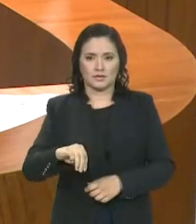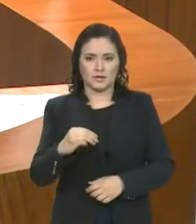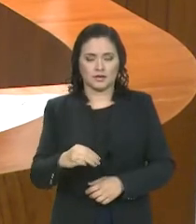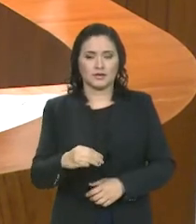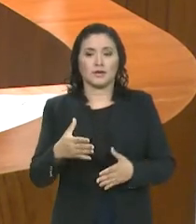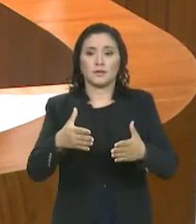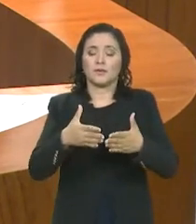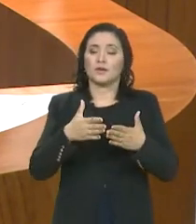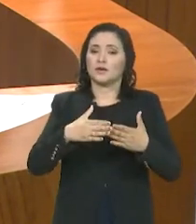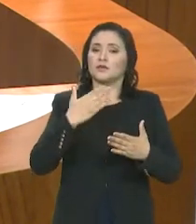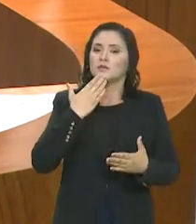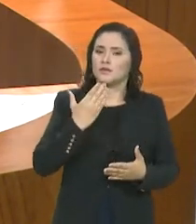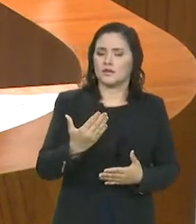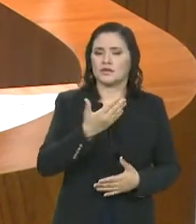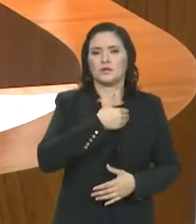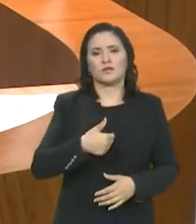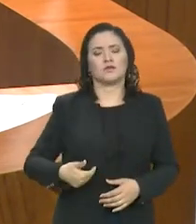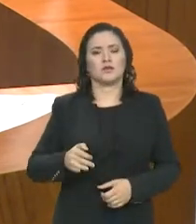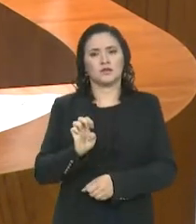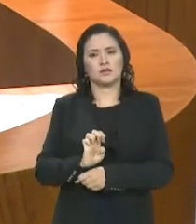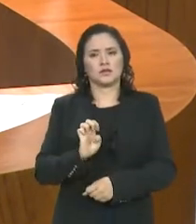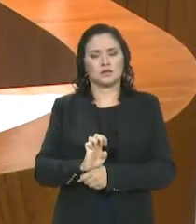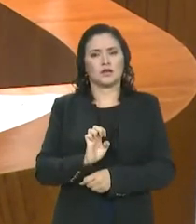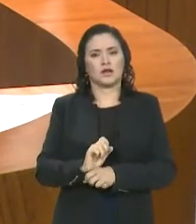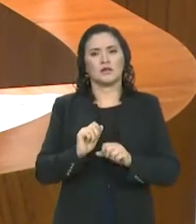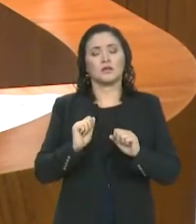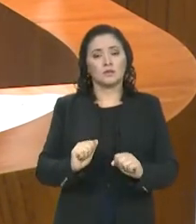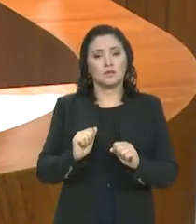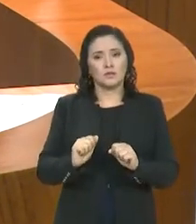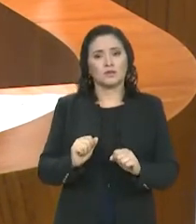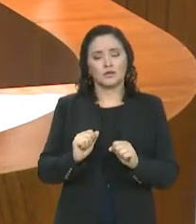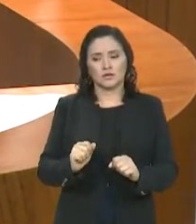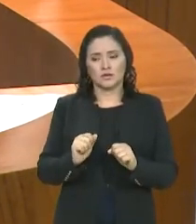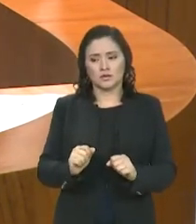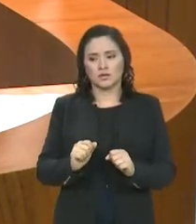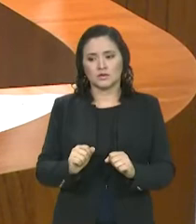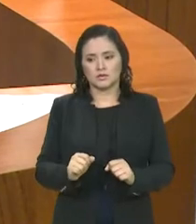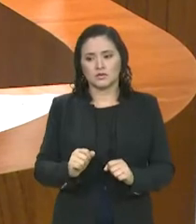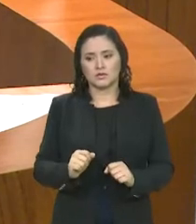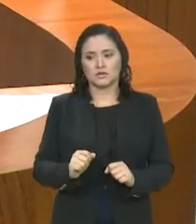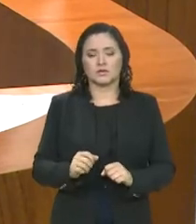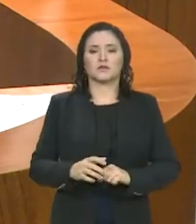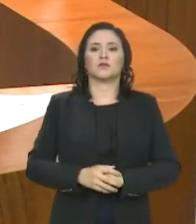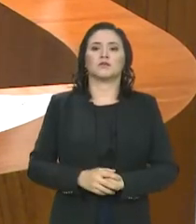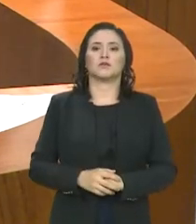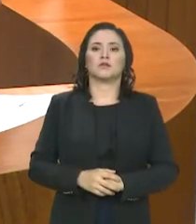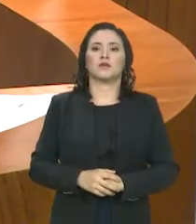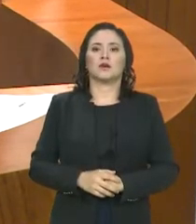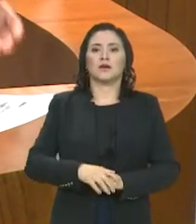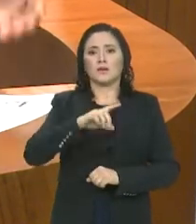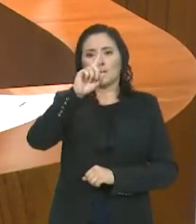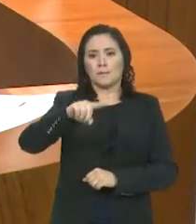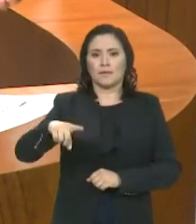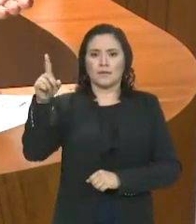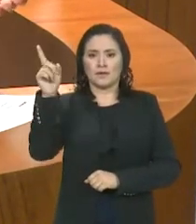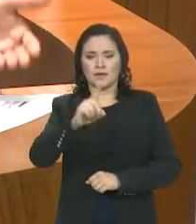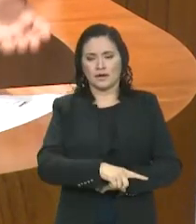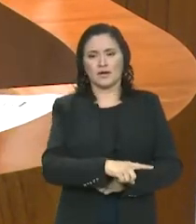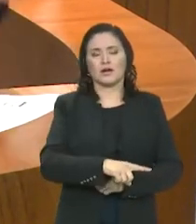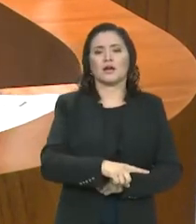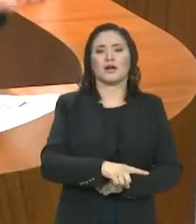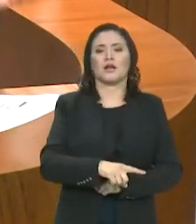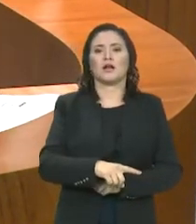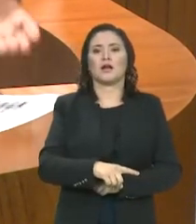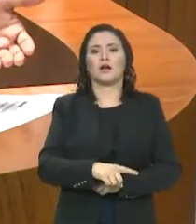governo do Estado que possa revogar essa intervenção contra a empresa Serviporto, possa devolver os